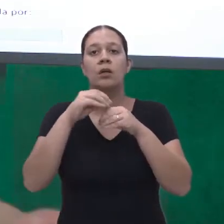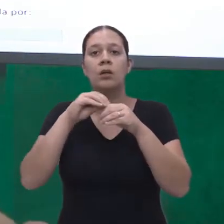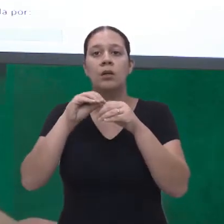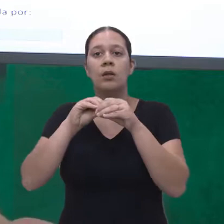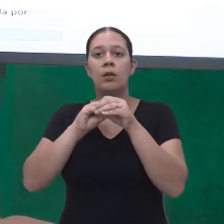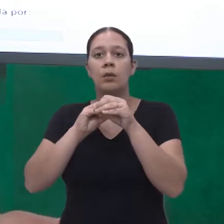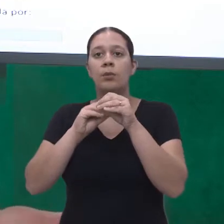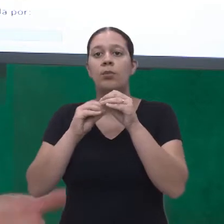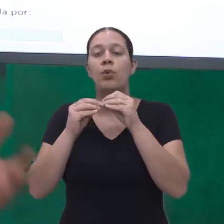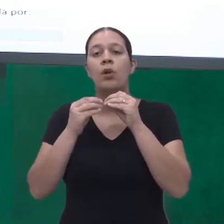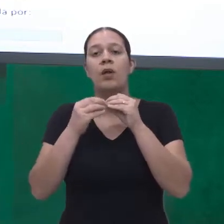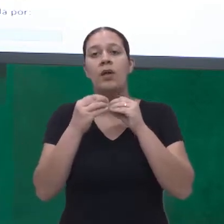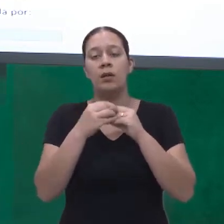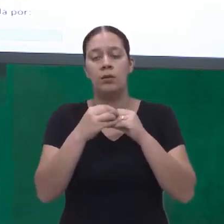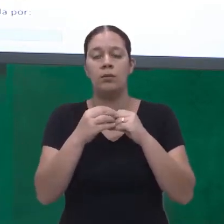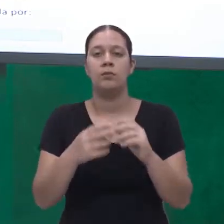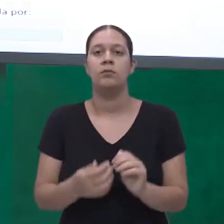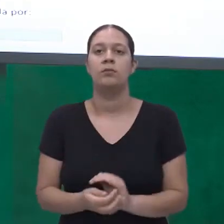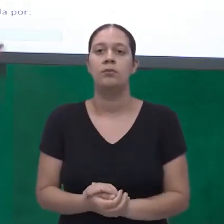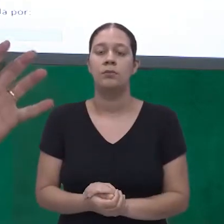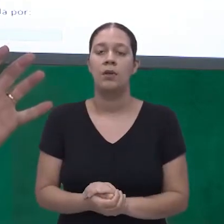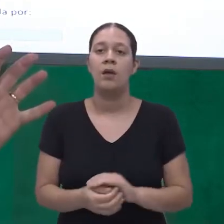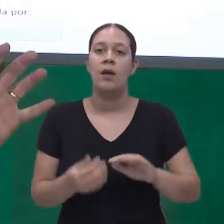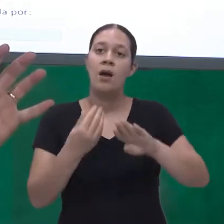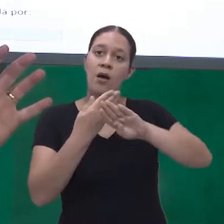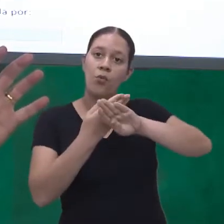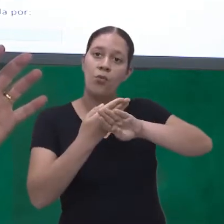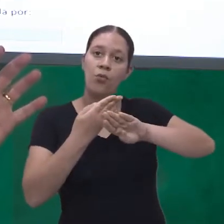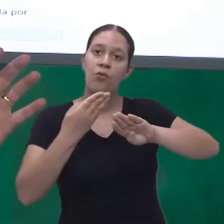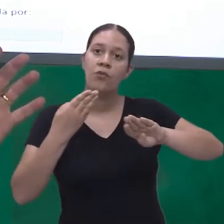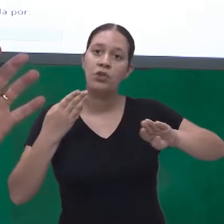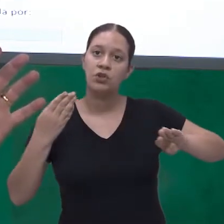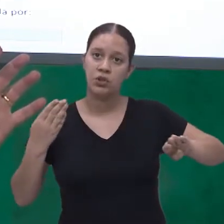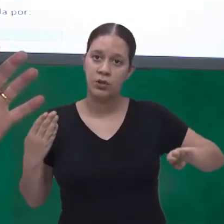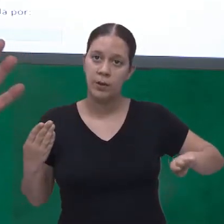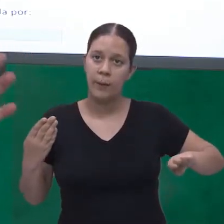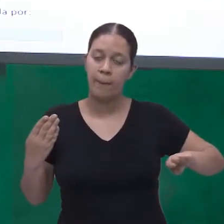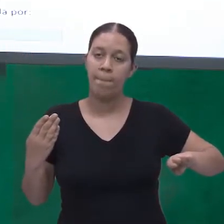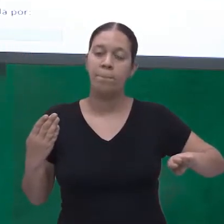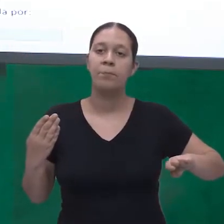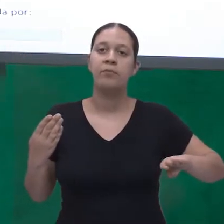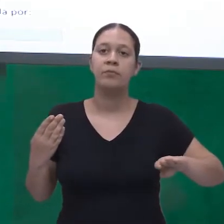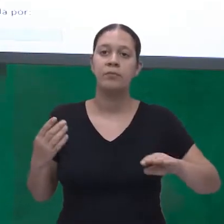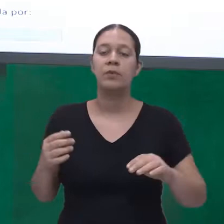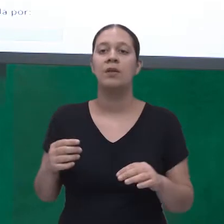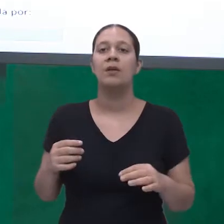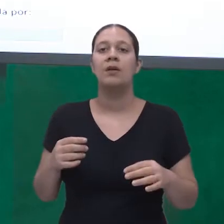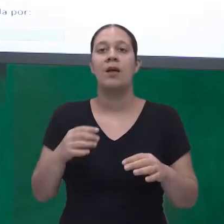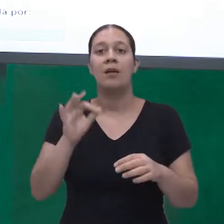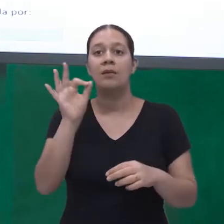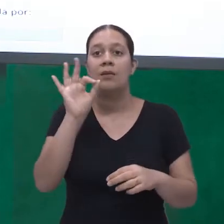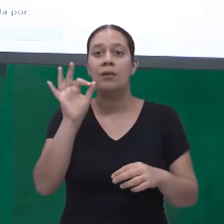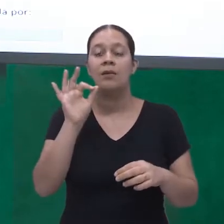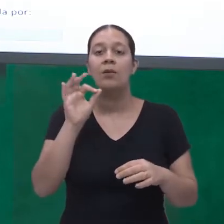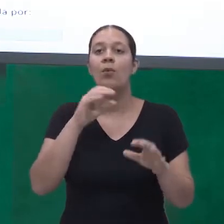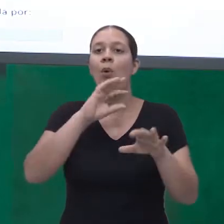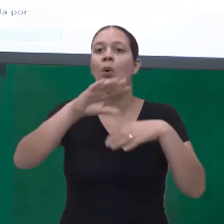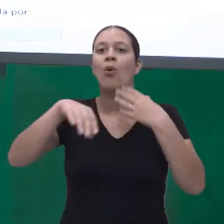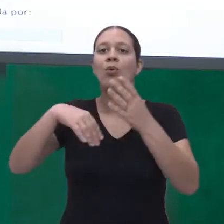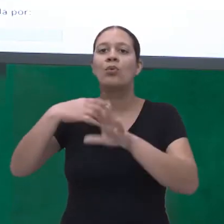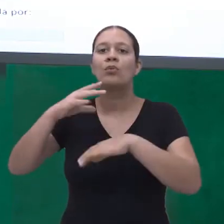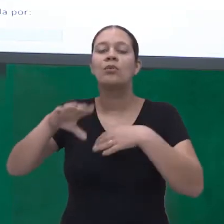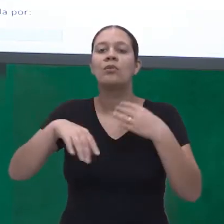representarem moléculas. Então, afastar um do outro é desorganizar,